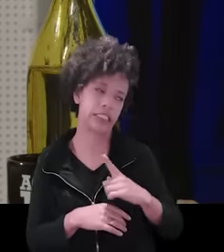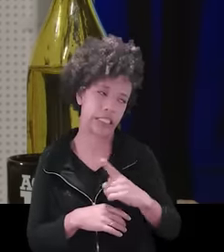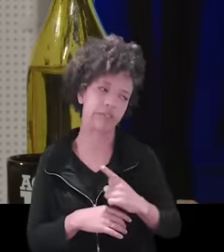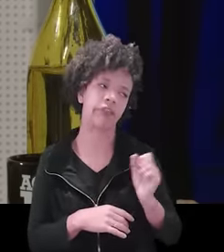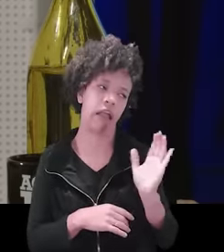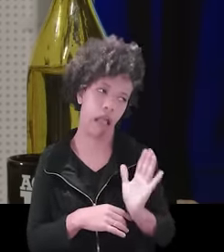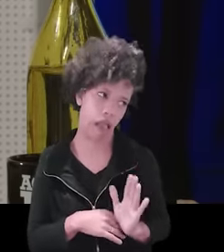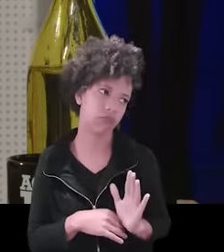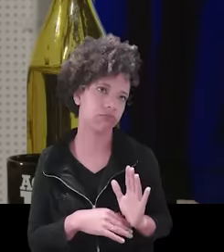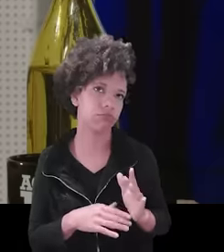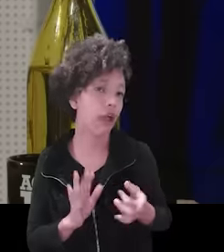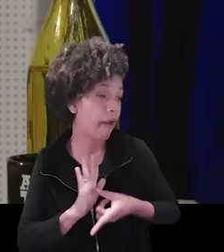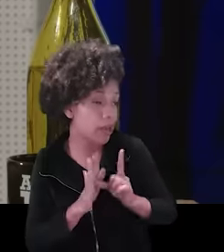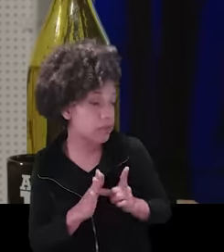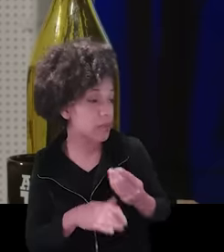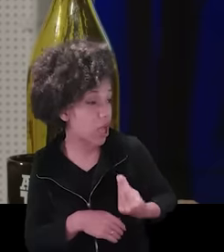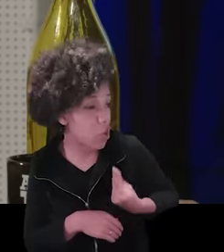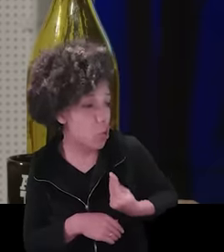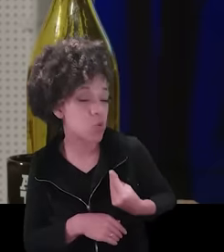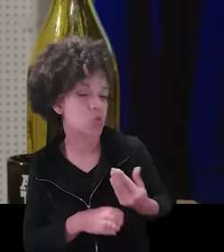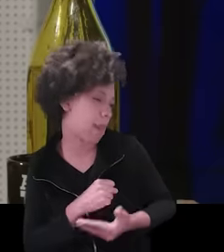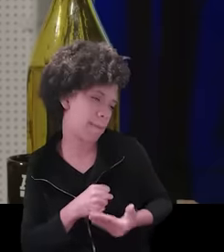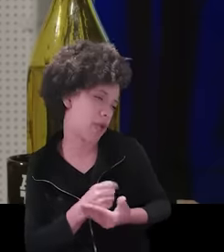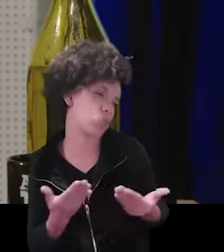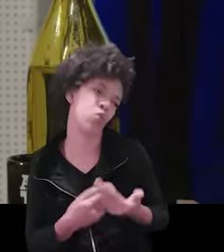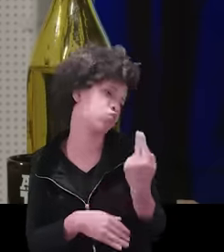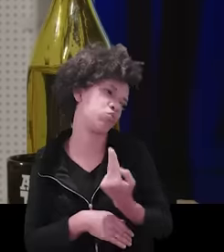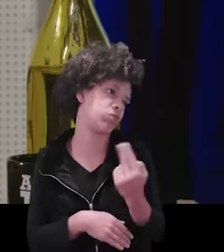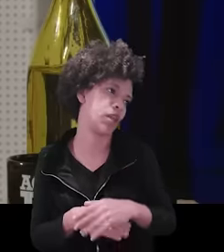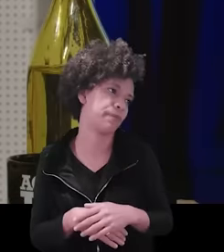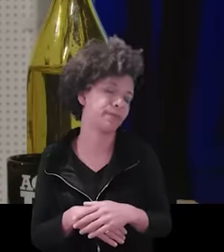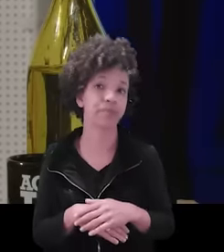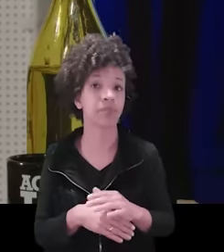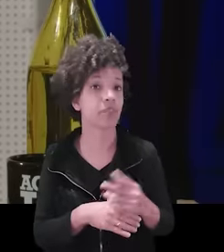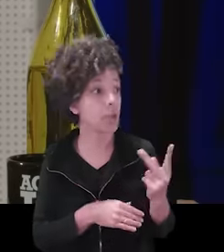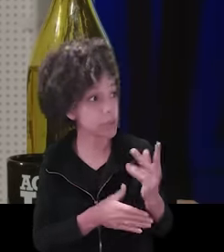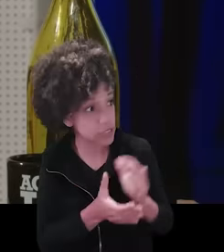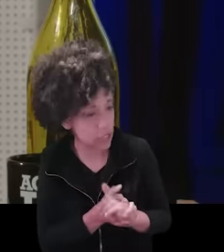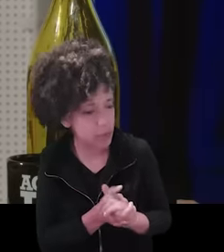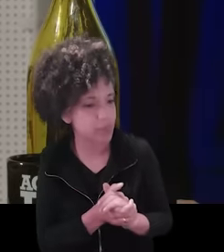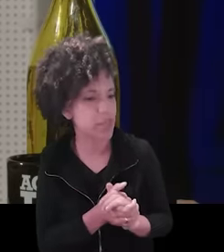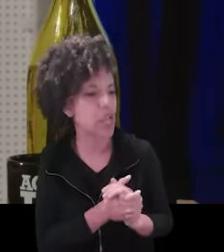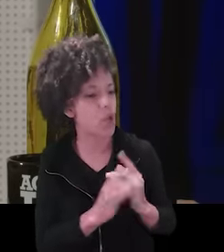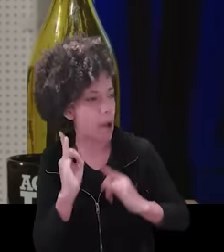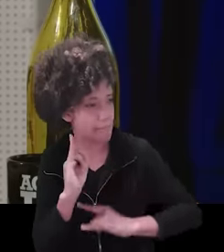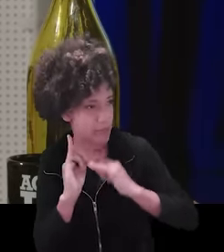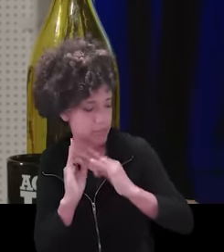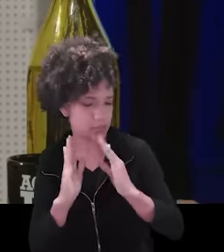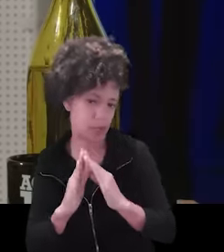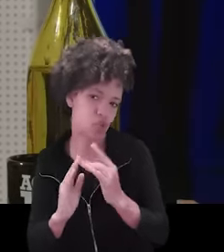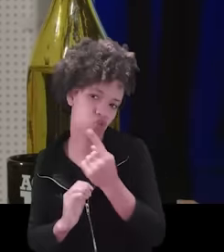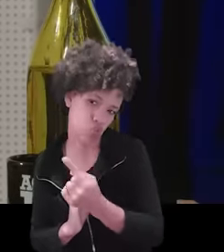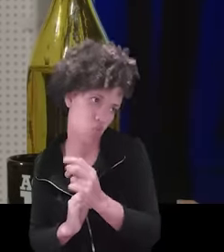bem considerável então é só você vivia com muito menos eu já não então assim o pai por um casal que mora no apartamento